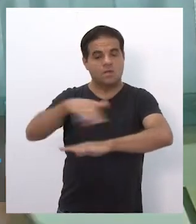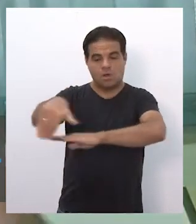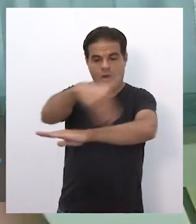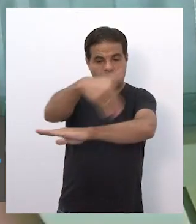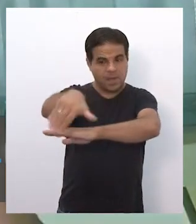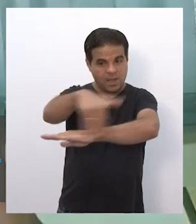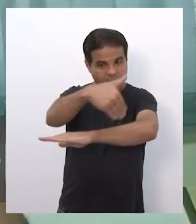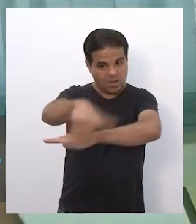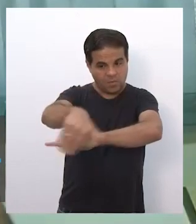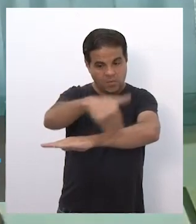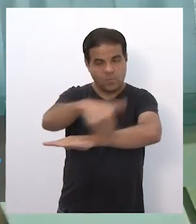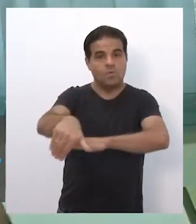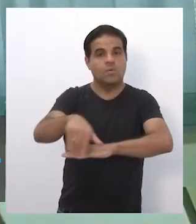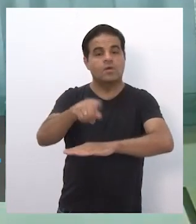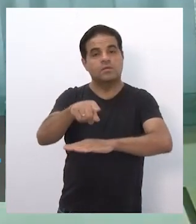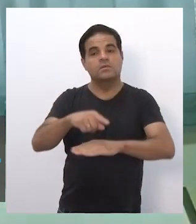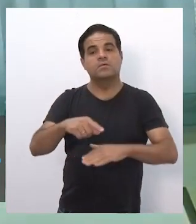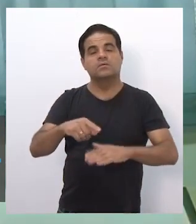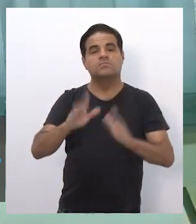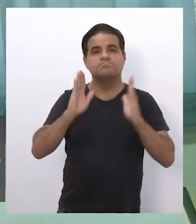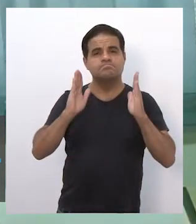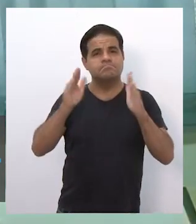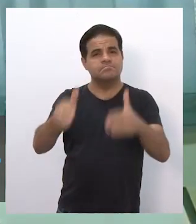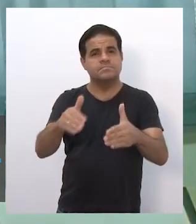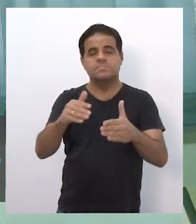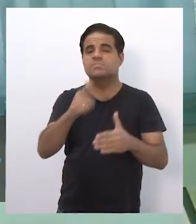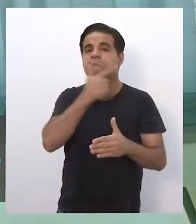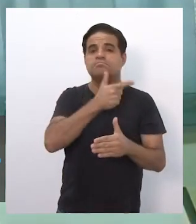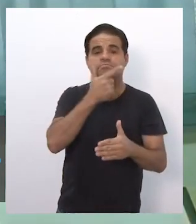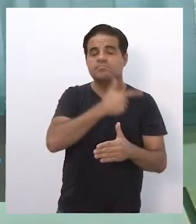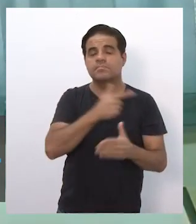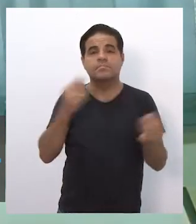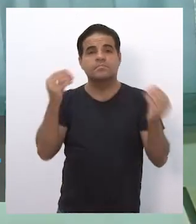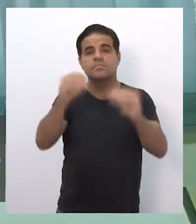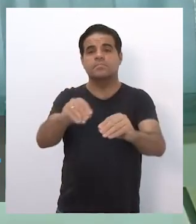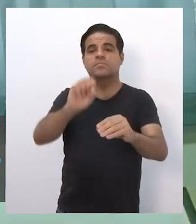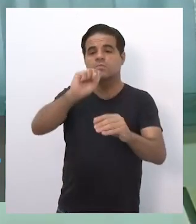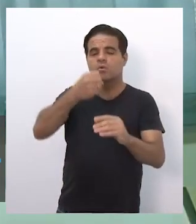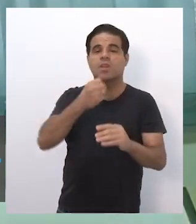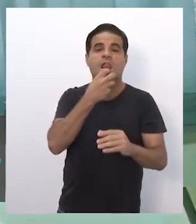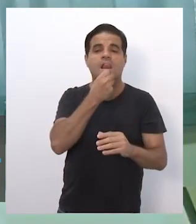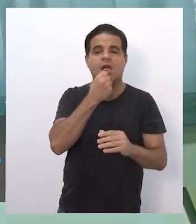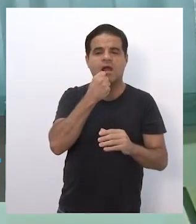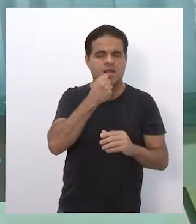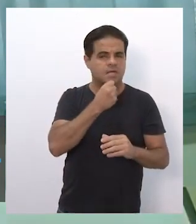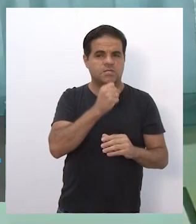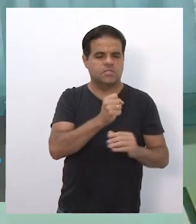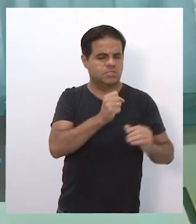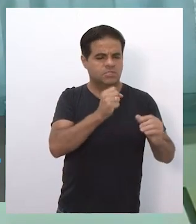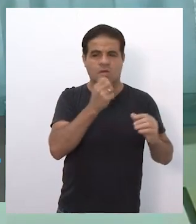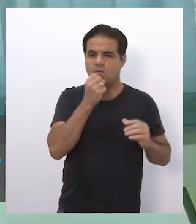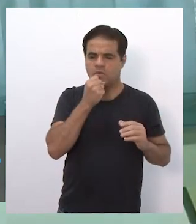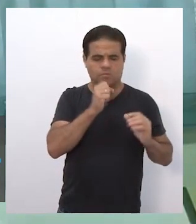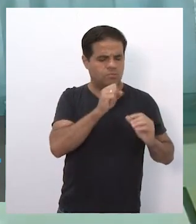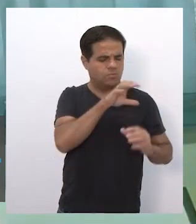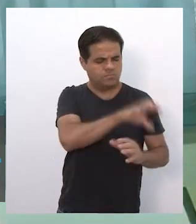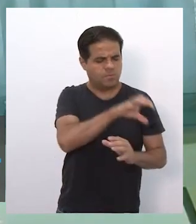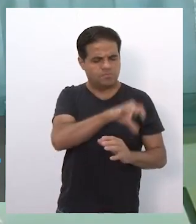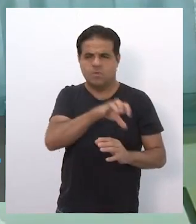tá? No caso, né, com uma certa dimensão, e você consegue colocar 8 laranjas, uma do lado da outra, e